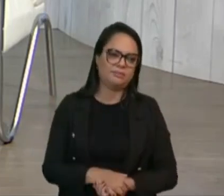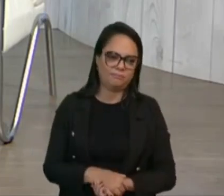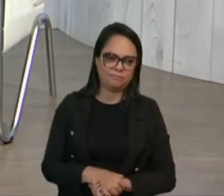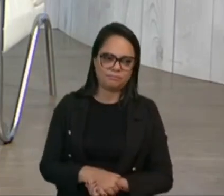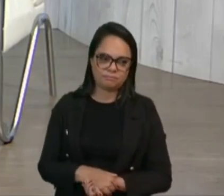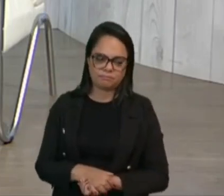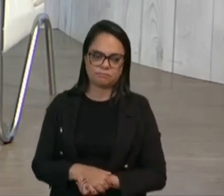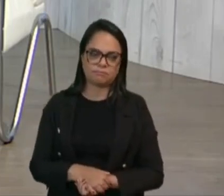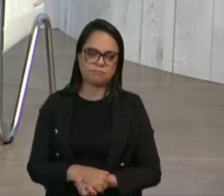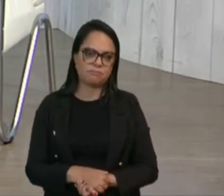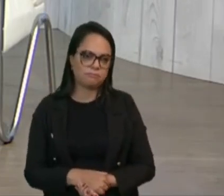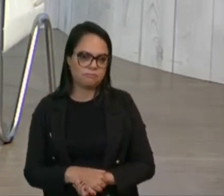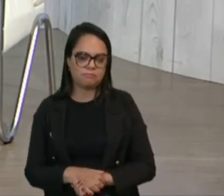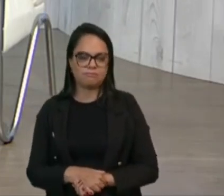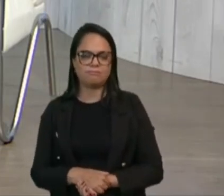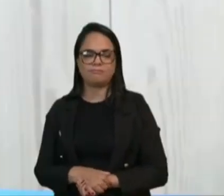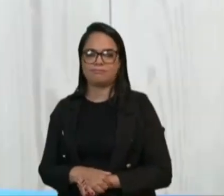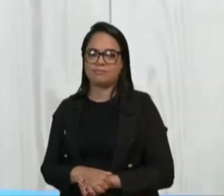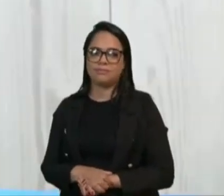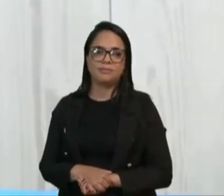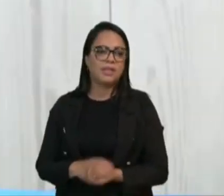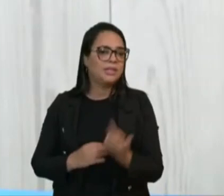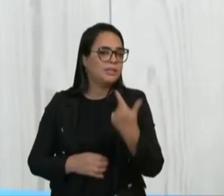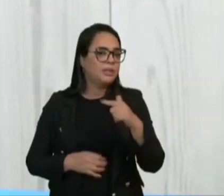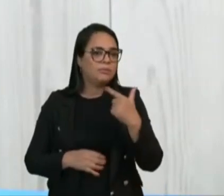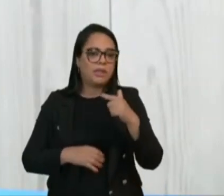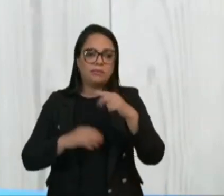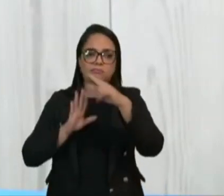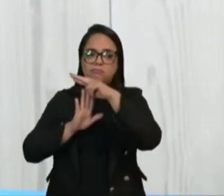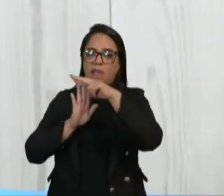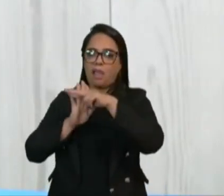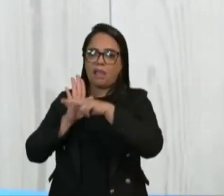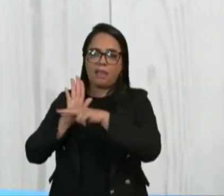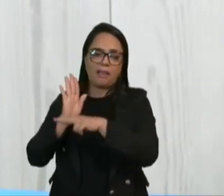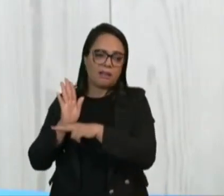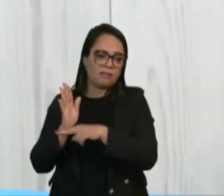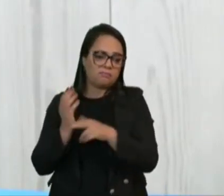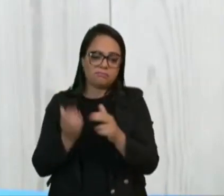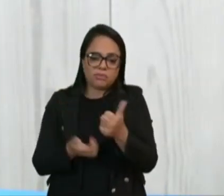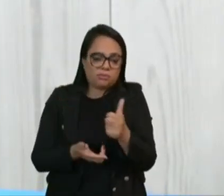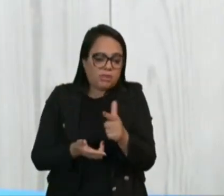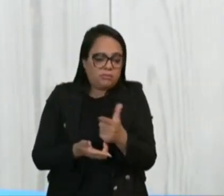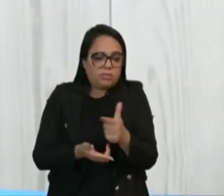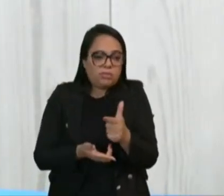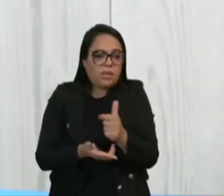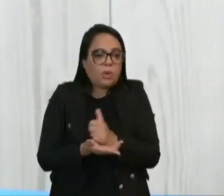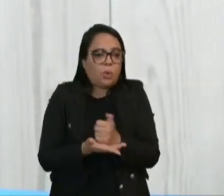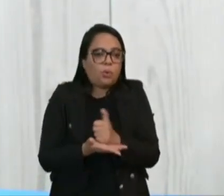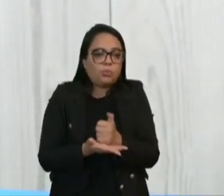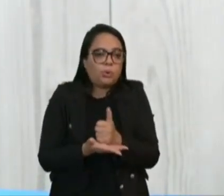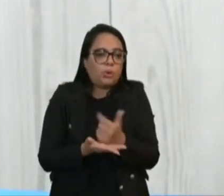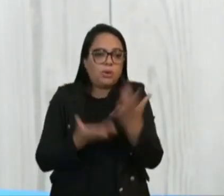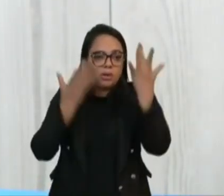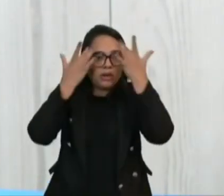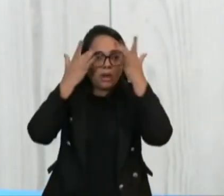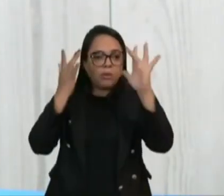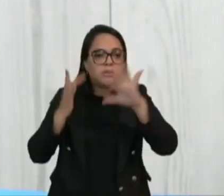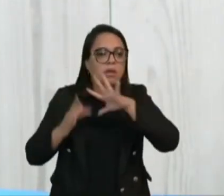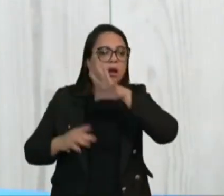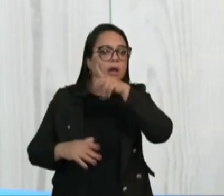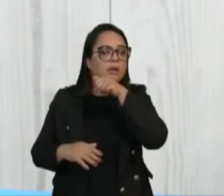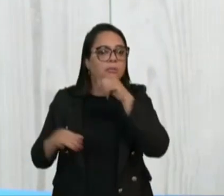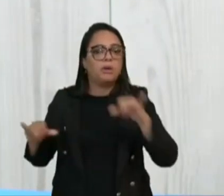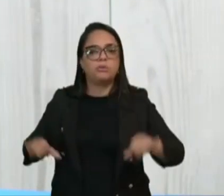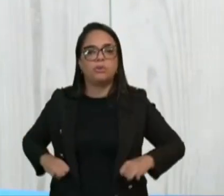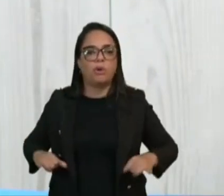né, não se tem um parâmetro mínimo de controle, né, se esses animais estão sofrendo maus